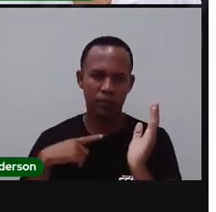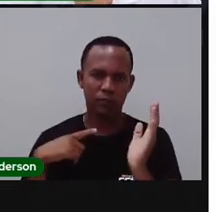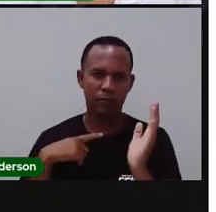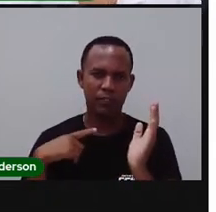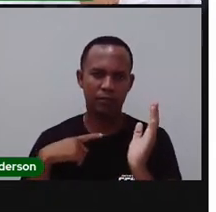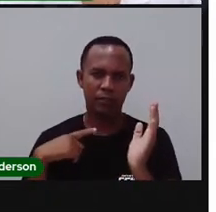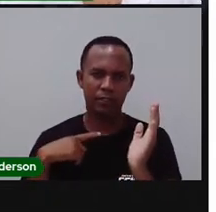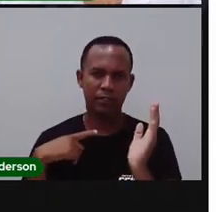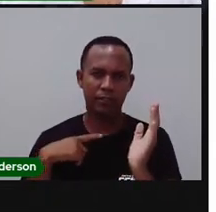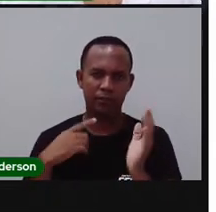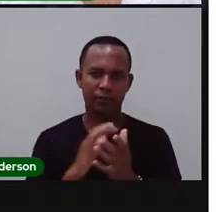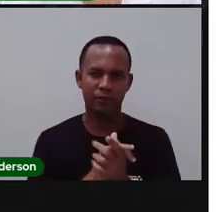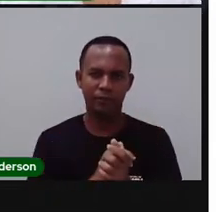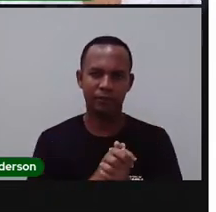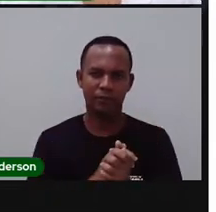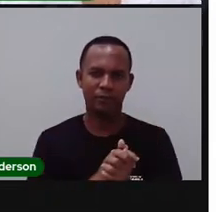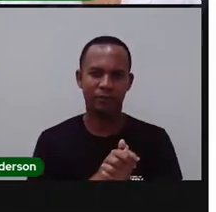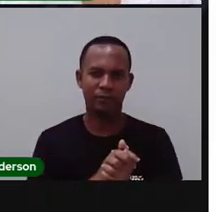baixas.